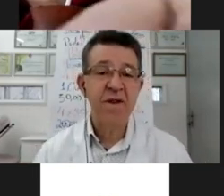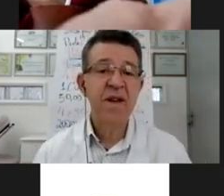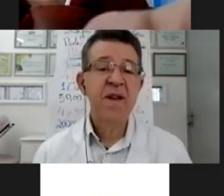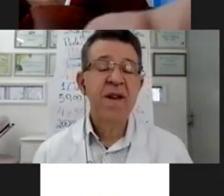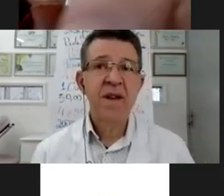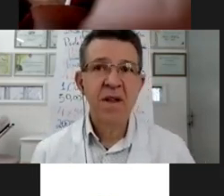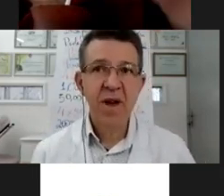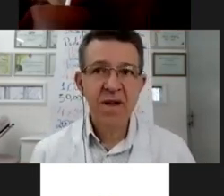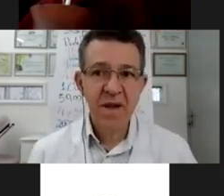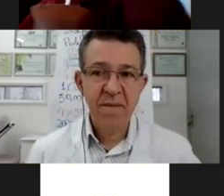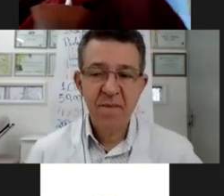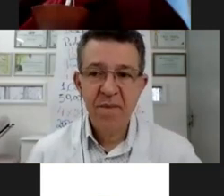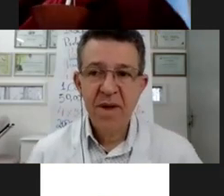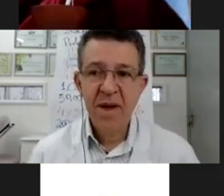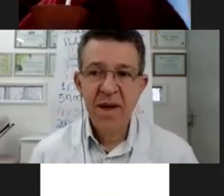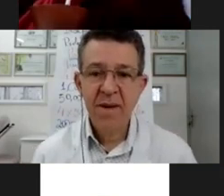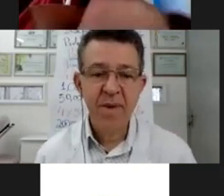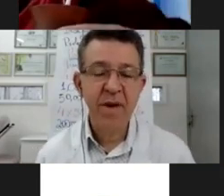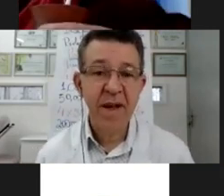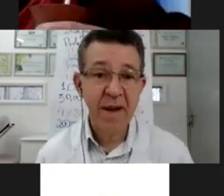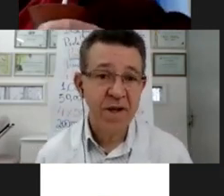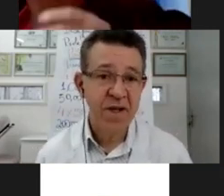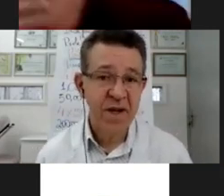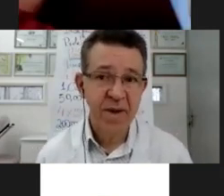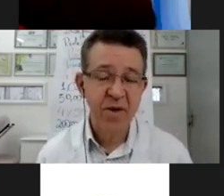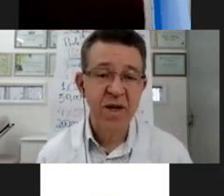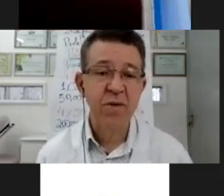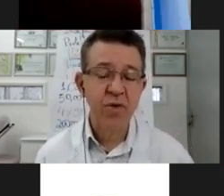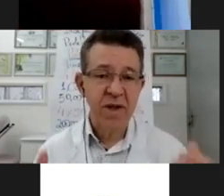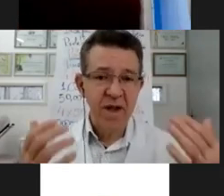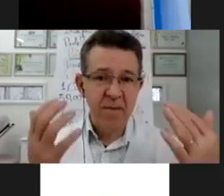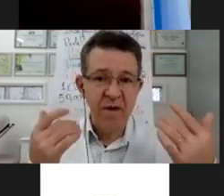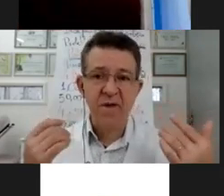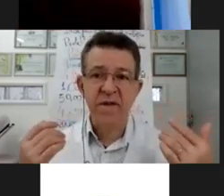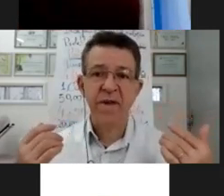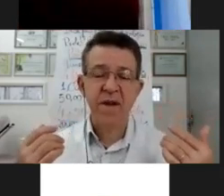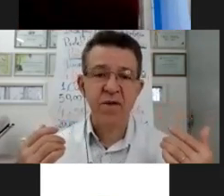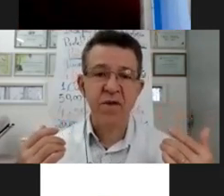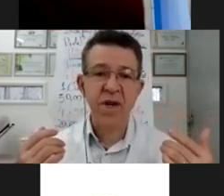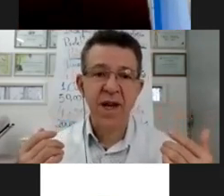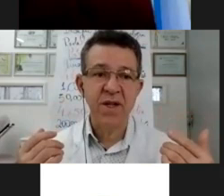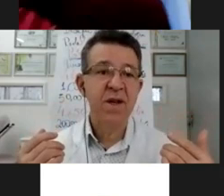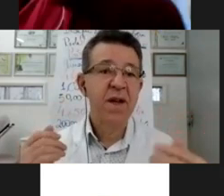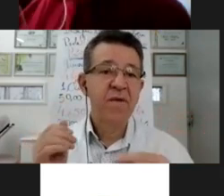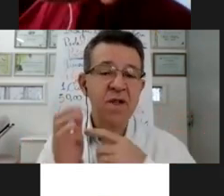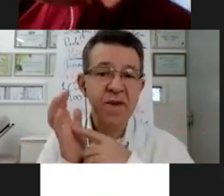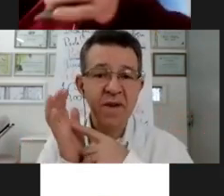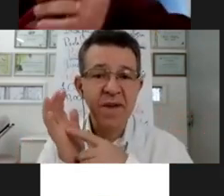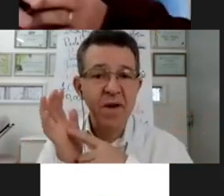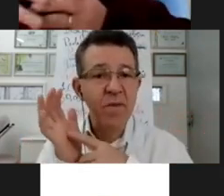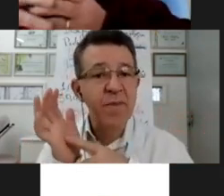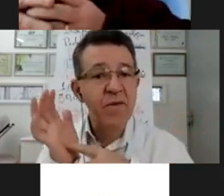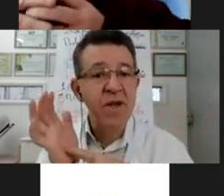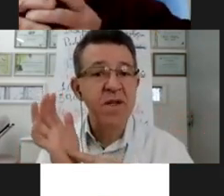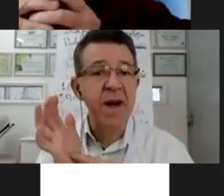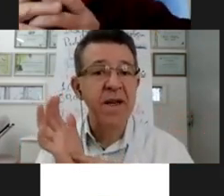Obrigado, Ivone. Então, é assim. Primeiro, lá na ficha terapêutica, no atendimento que você vai fazer com o seu cliente, você precisa